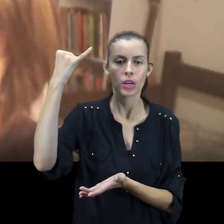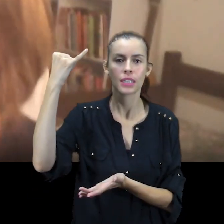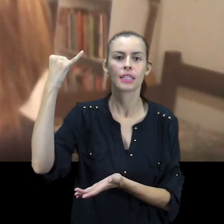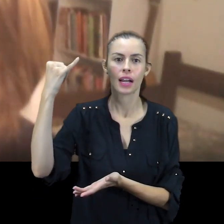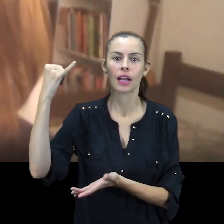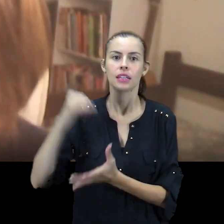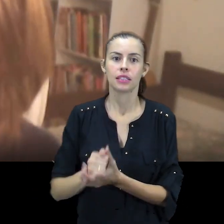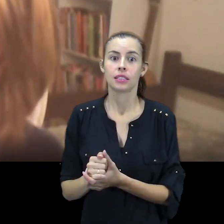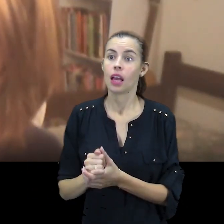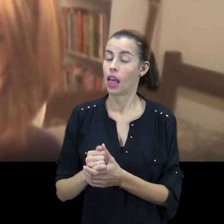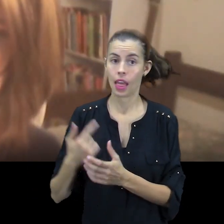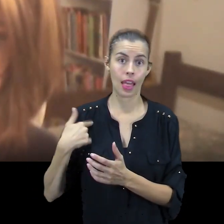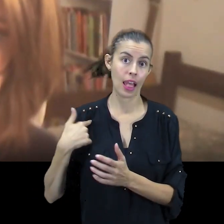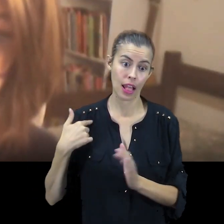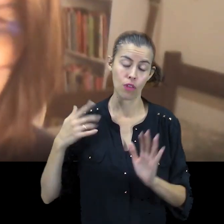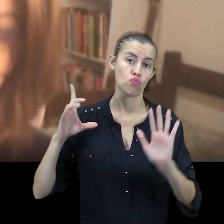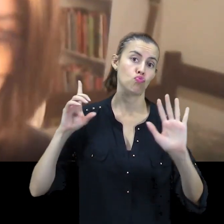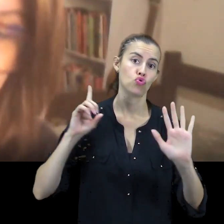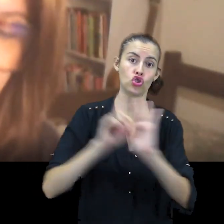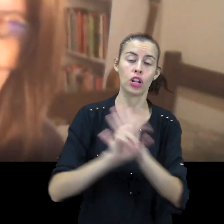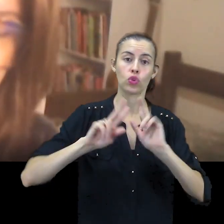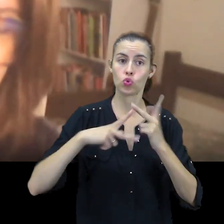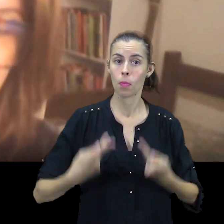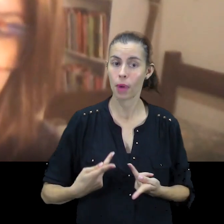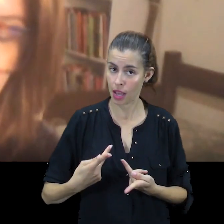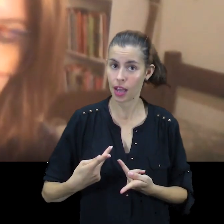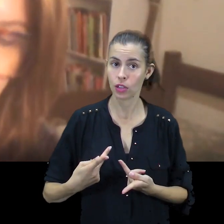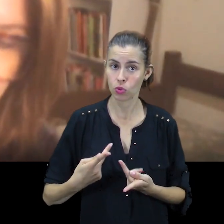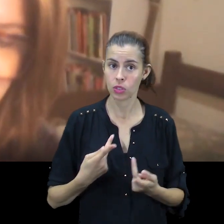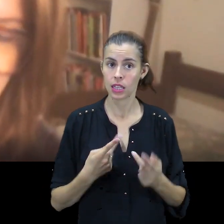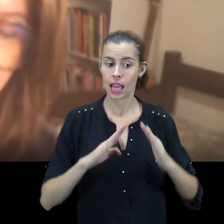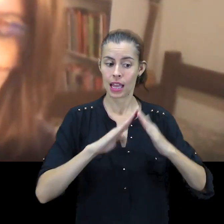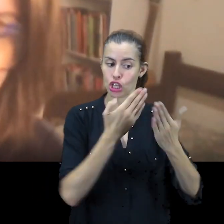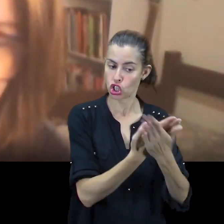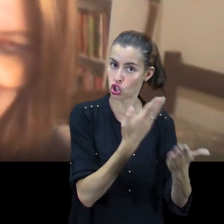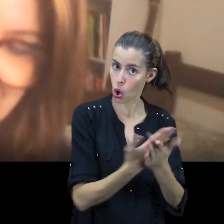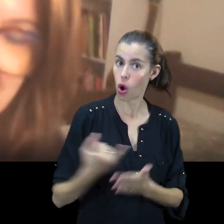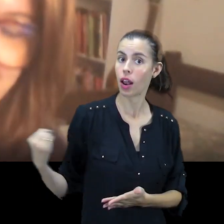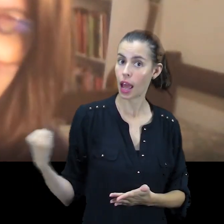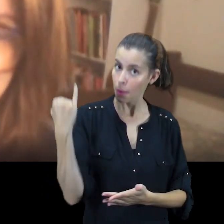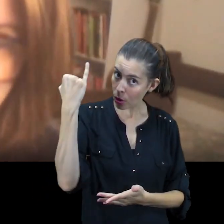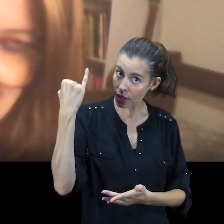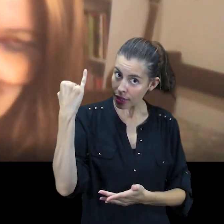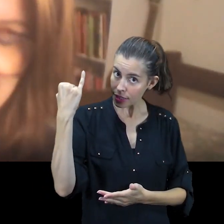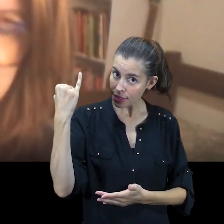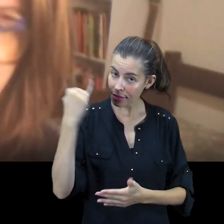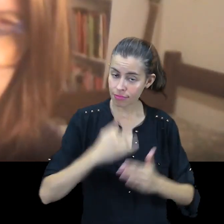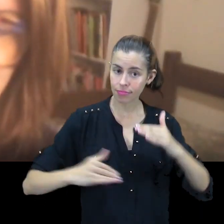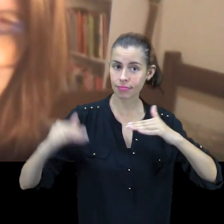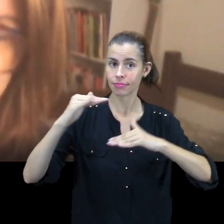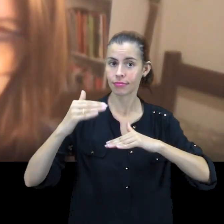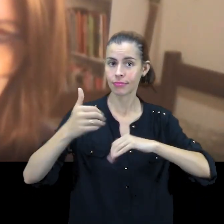geral. Então, claro que na universidade não seria diferente, mas vocês vão tentando, de certa forma, mapear, rastrear